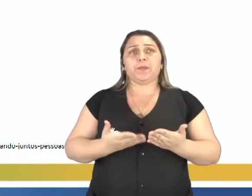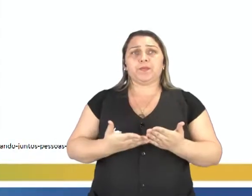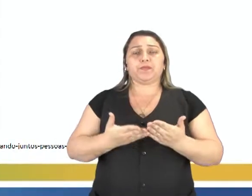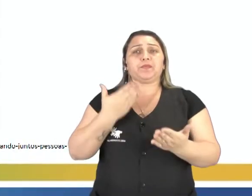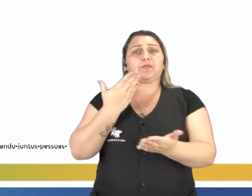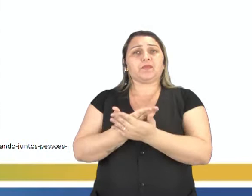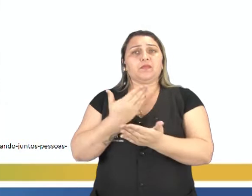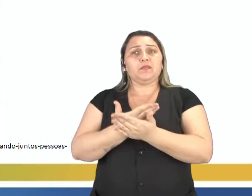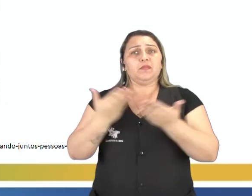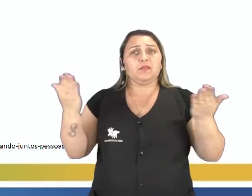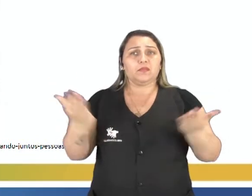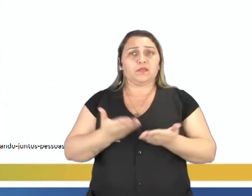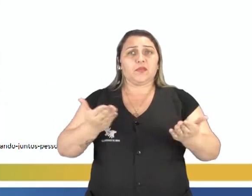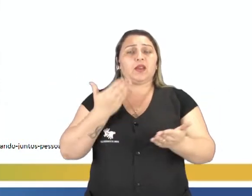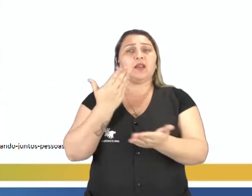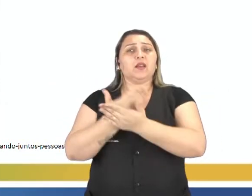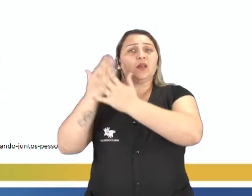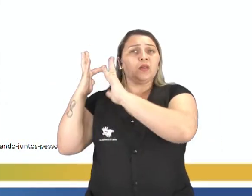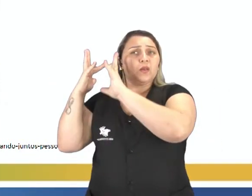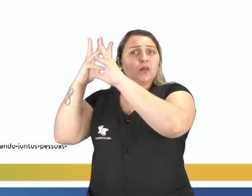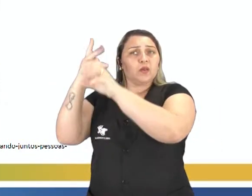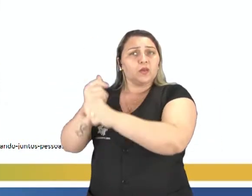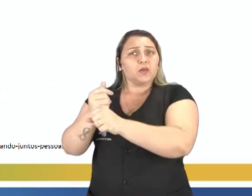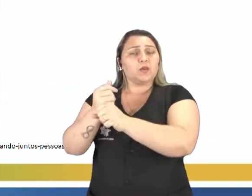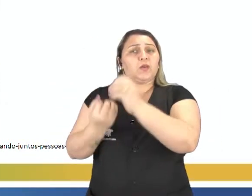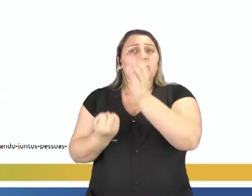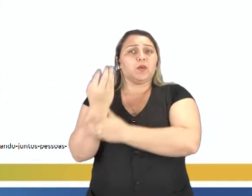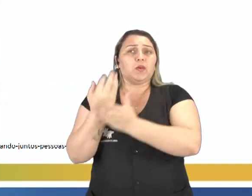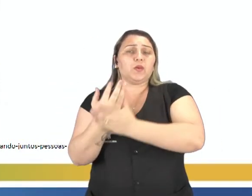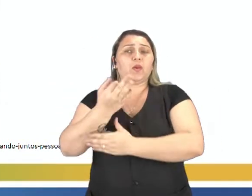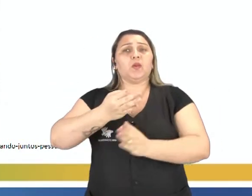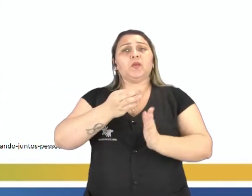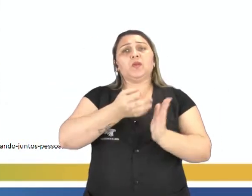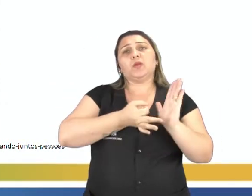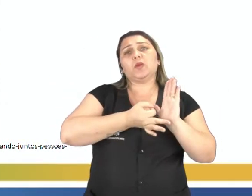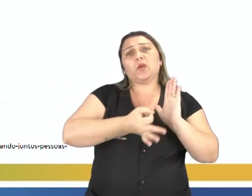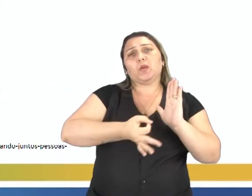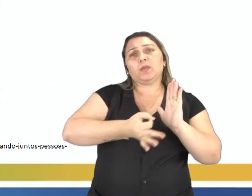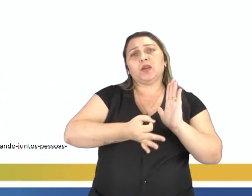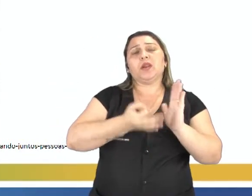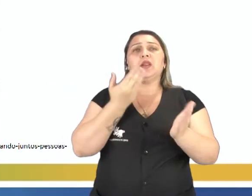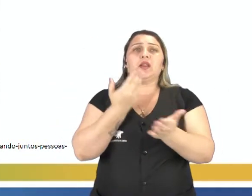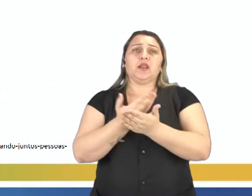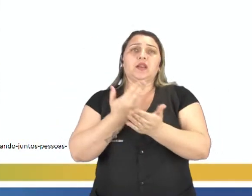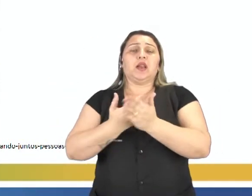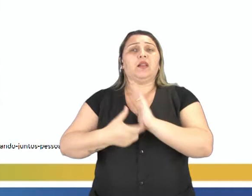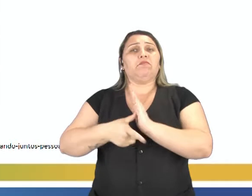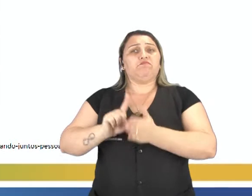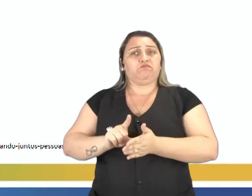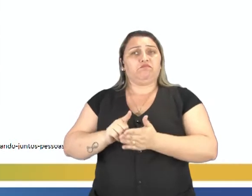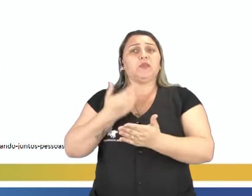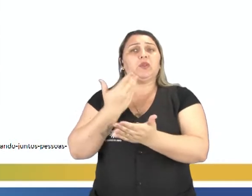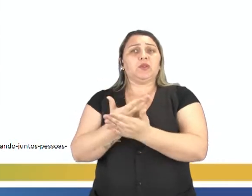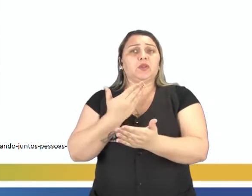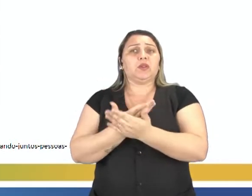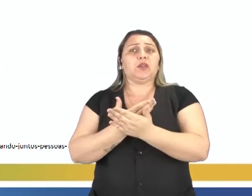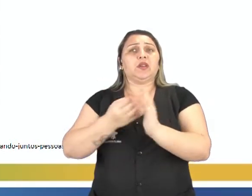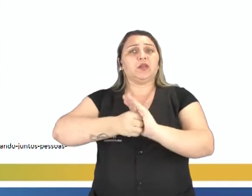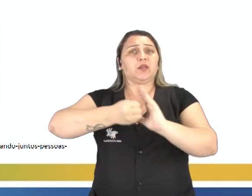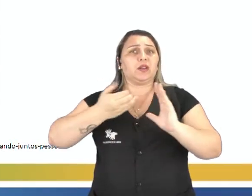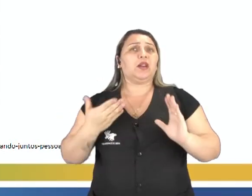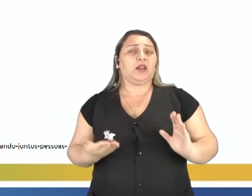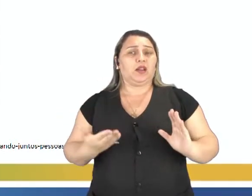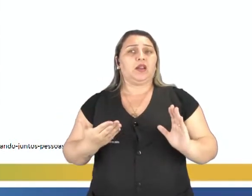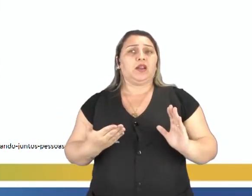textual. Na aula de hoje, estudaremos o processo de produção do artigo de opinião. Nas aulas anteriores, estudamos